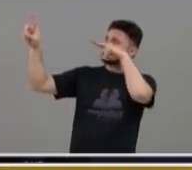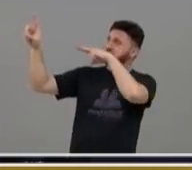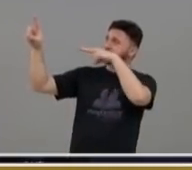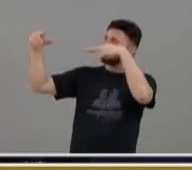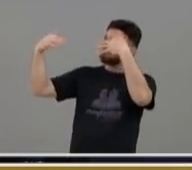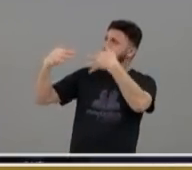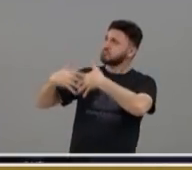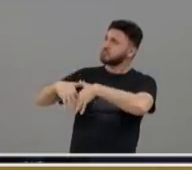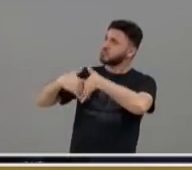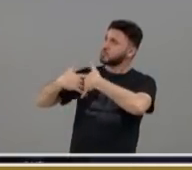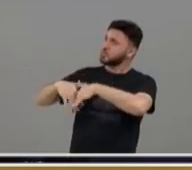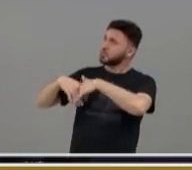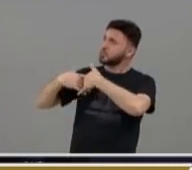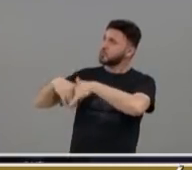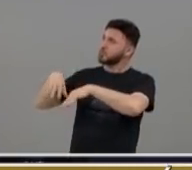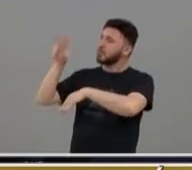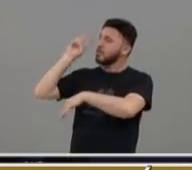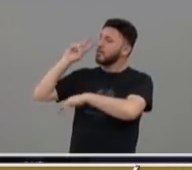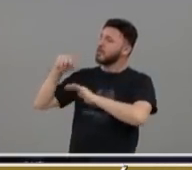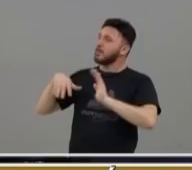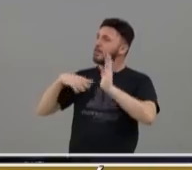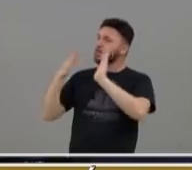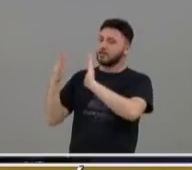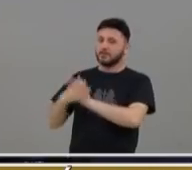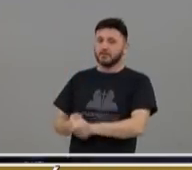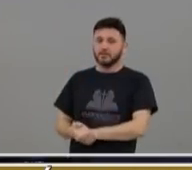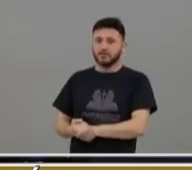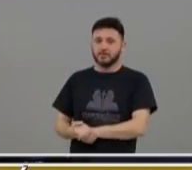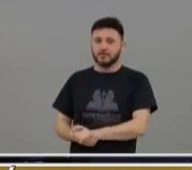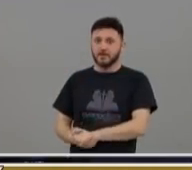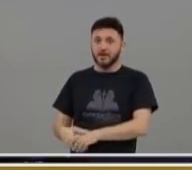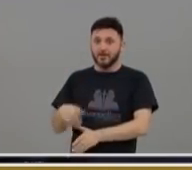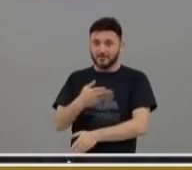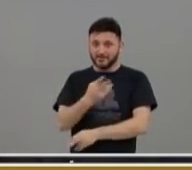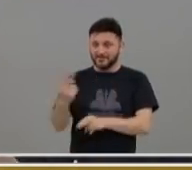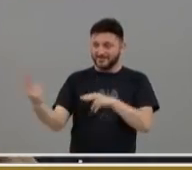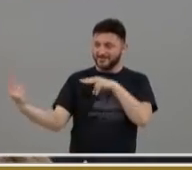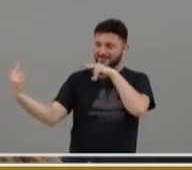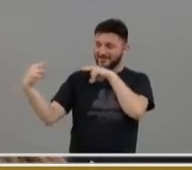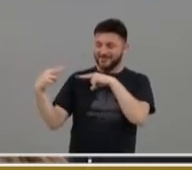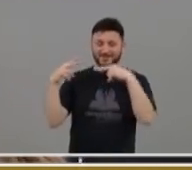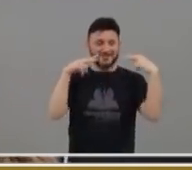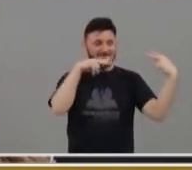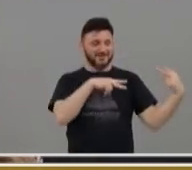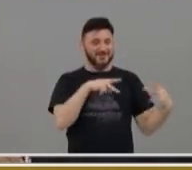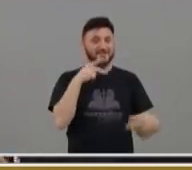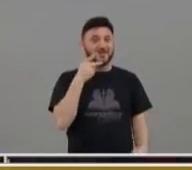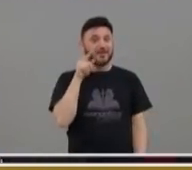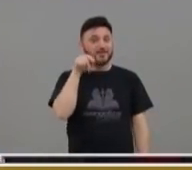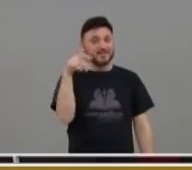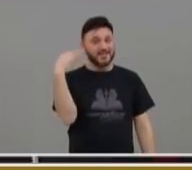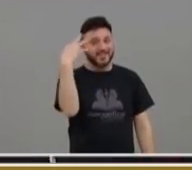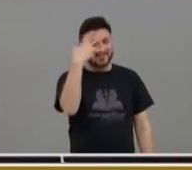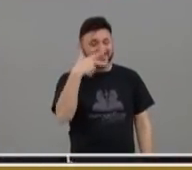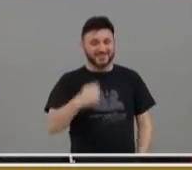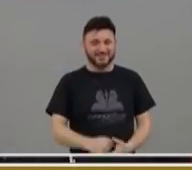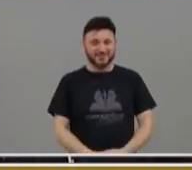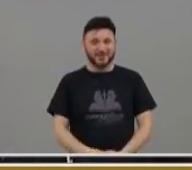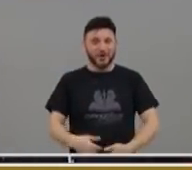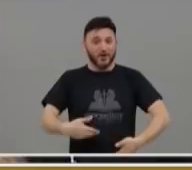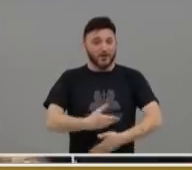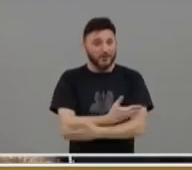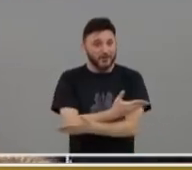a presença dEle na nossa história. Dá só uma olhadinha aí para essa pessoa e diga assim para ela: você é linda demais, criatura.